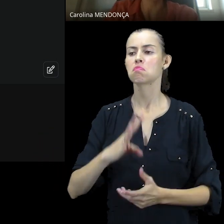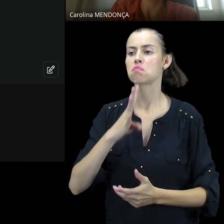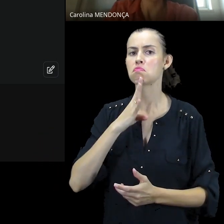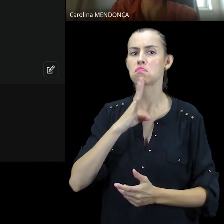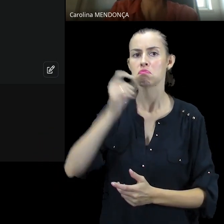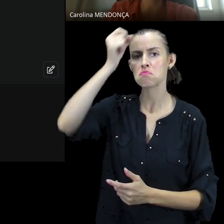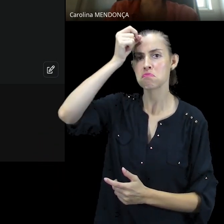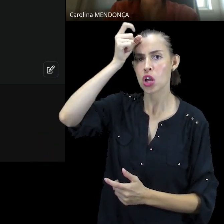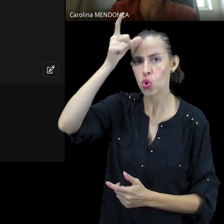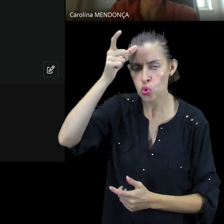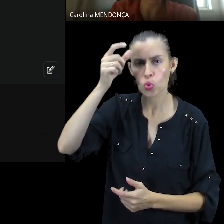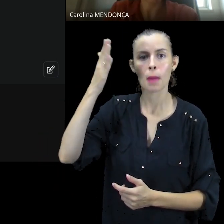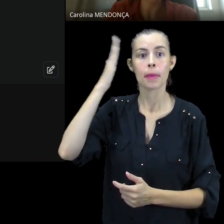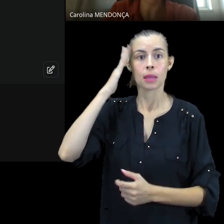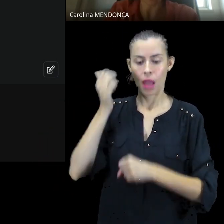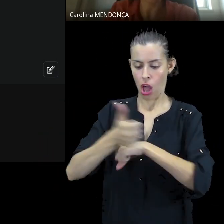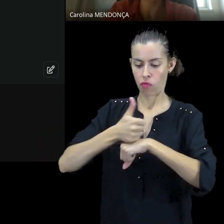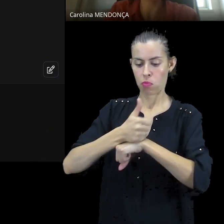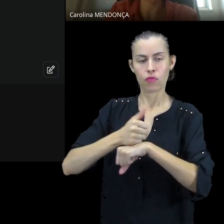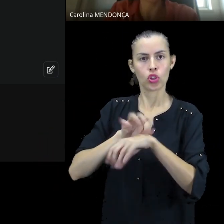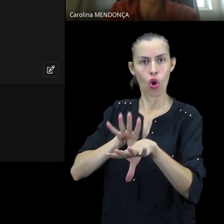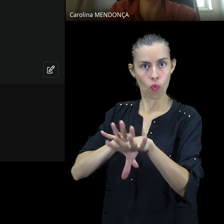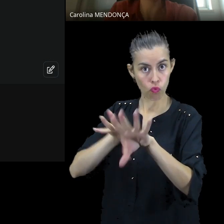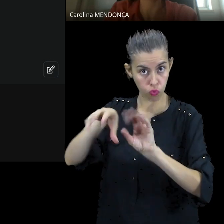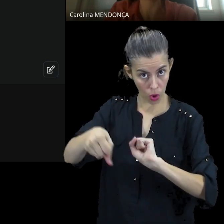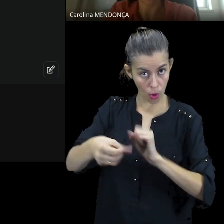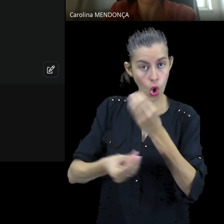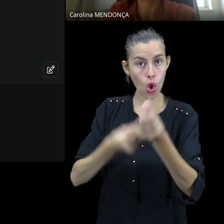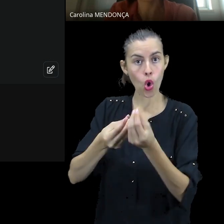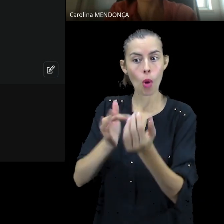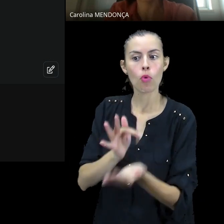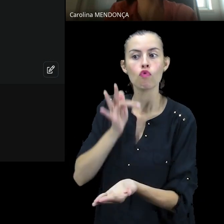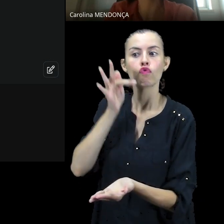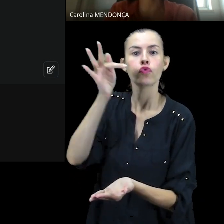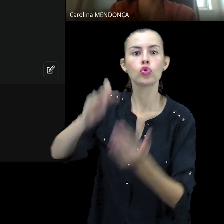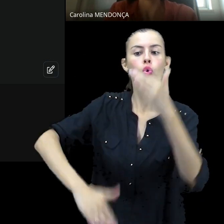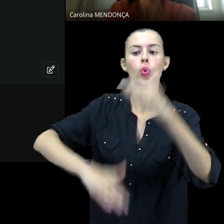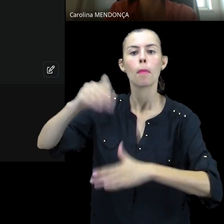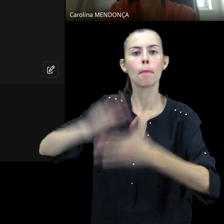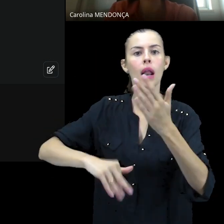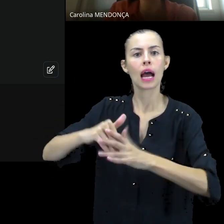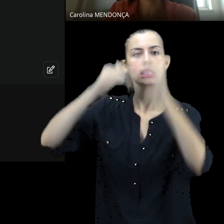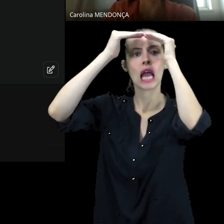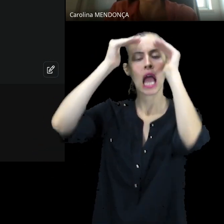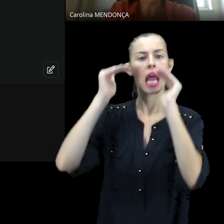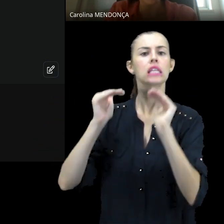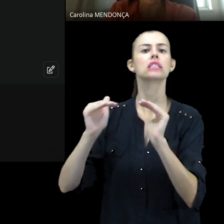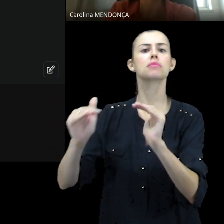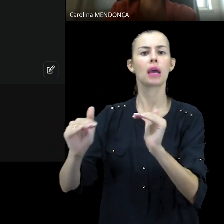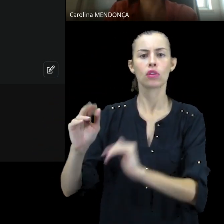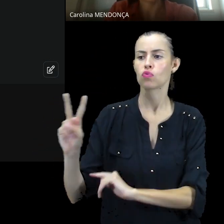pluralidade, tornando esses cidadãos capazes de interagir, de negociar objetivos comuns e de ter